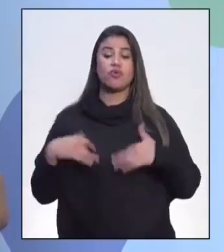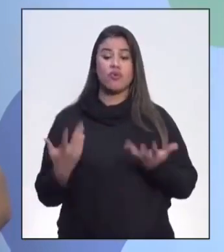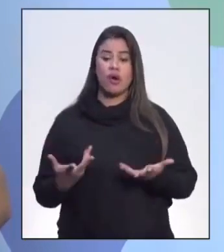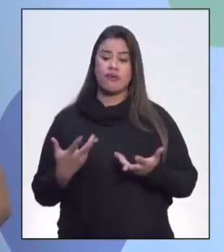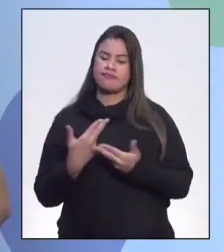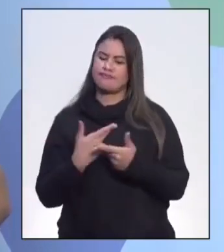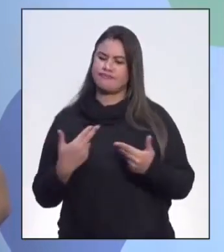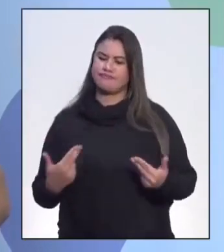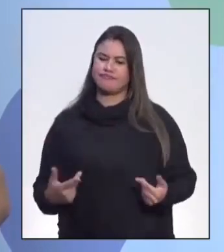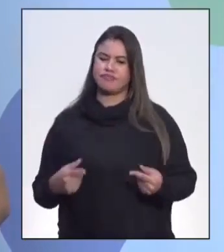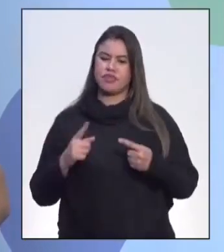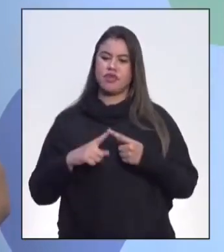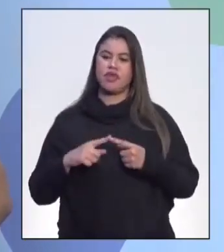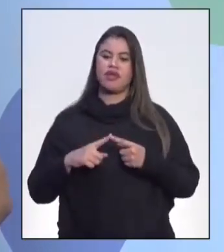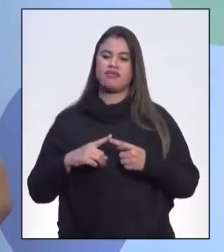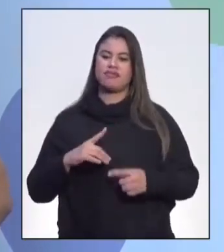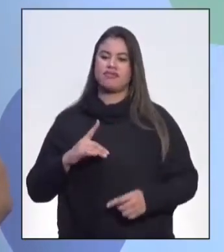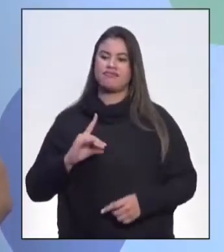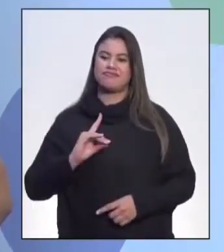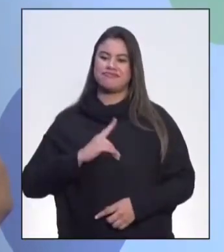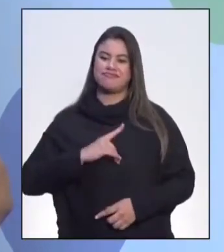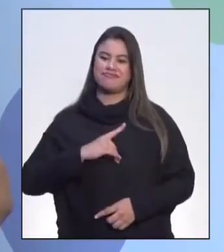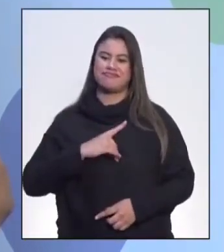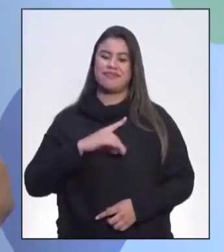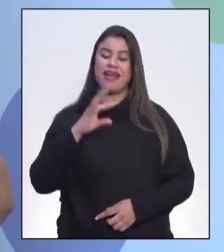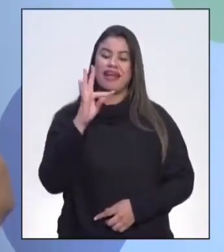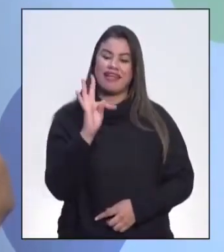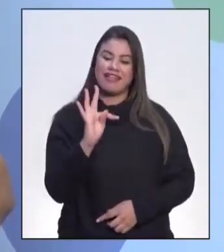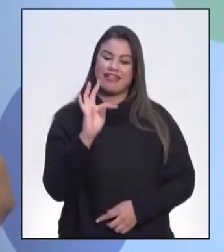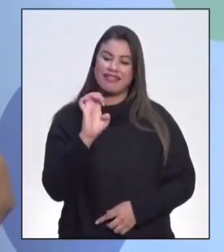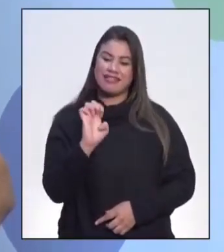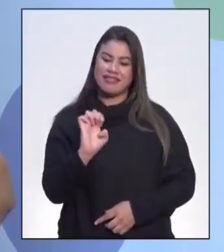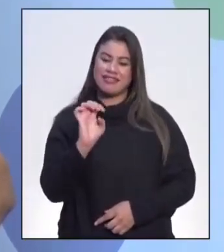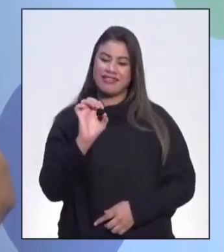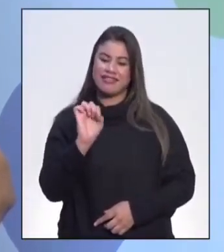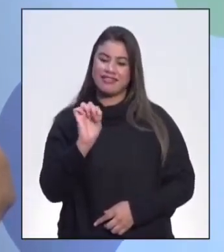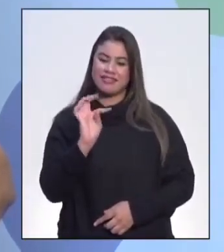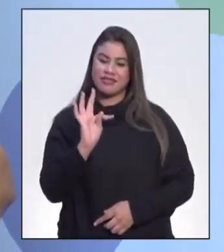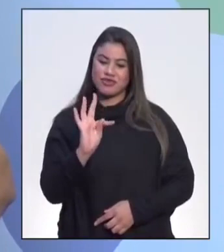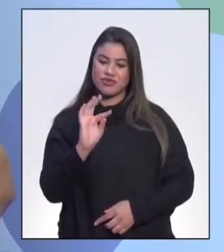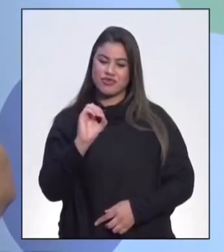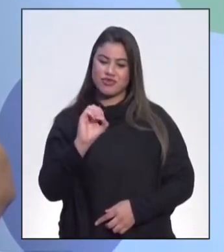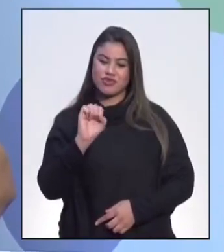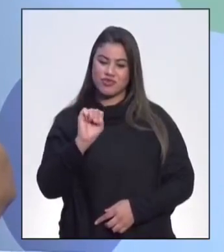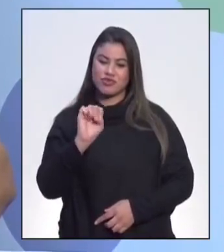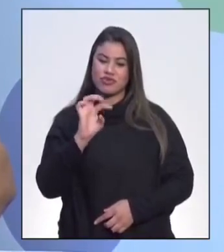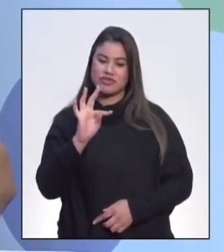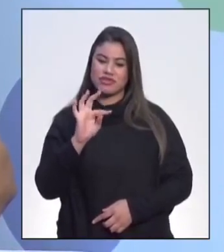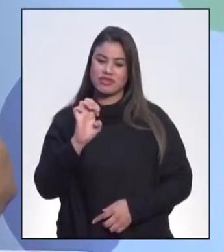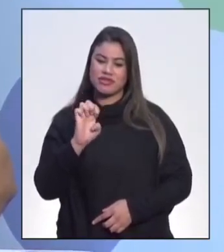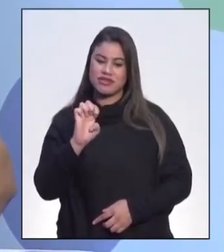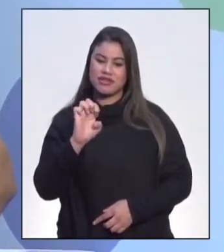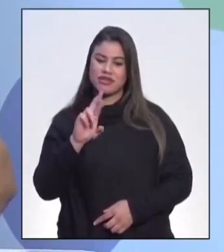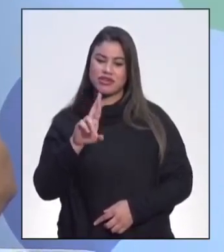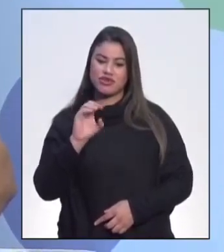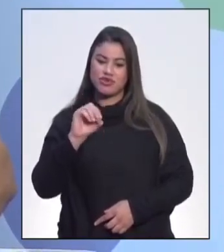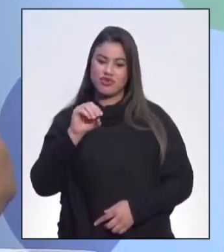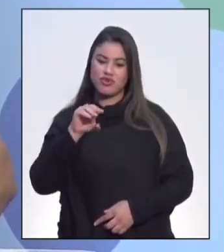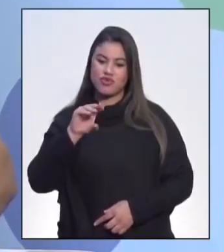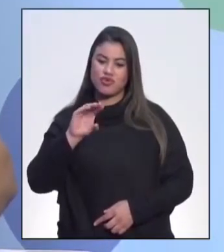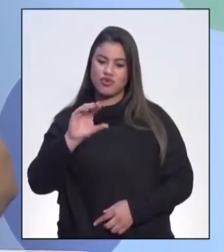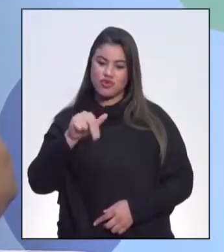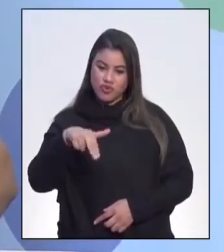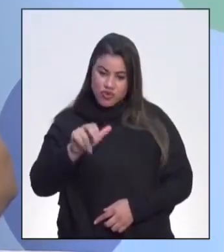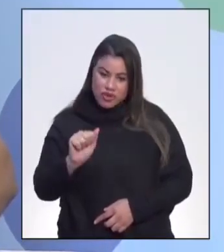escreveram testosterona, é o caso do Eduardo, tem aqui o Vitor